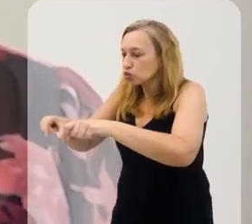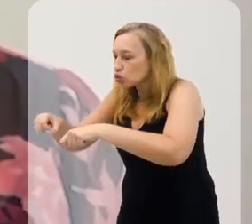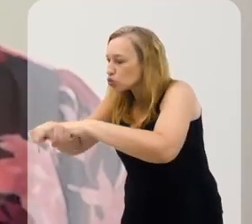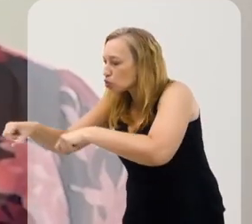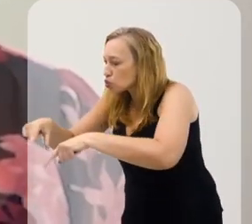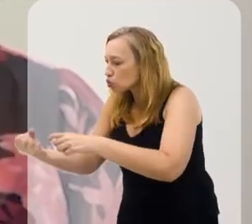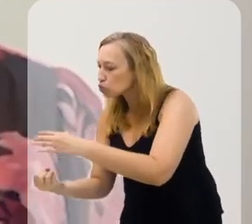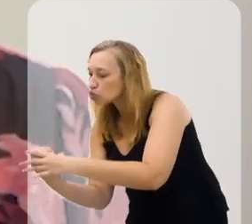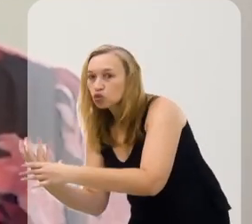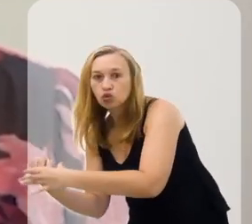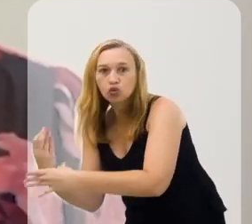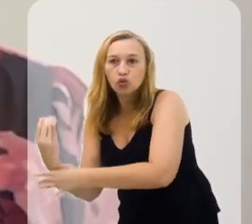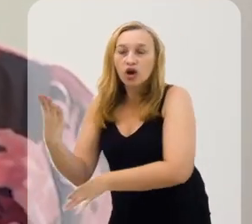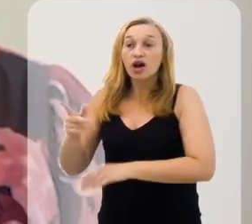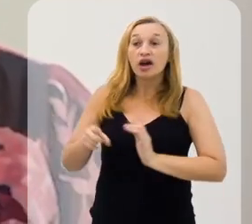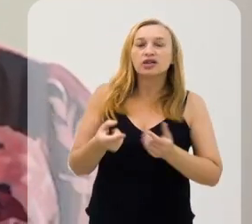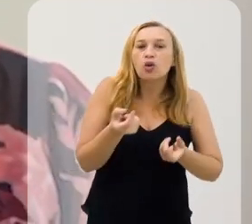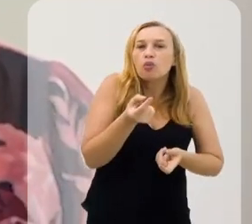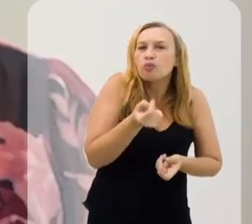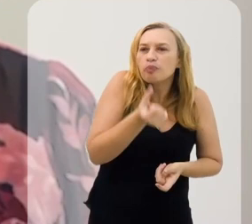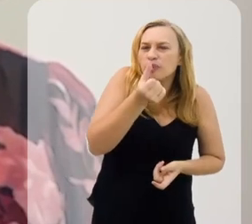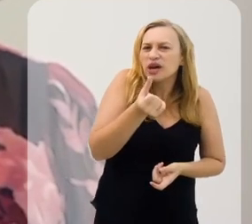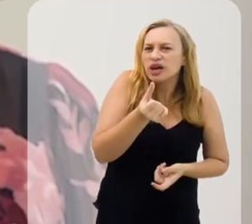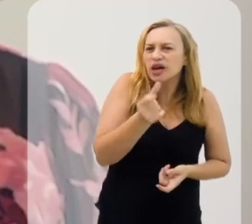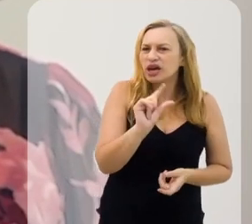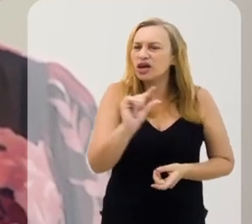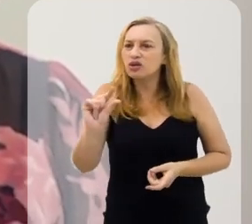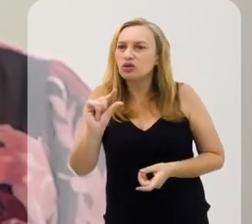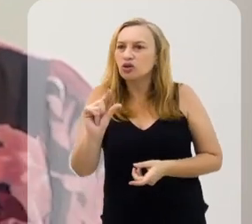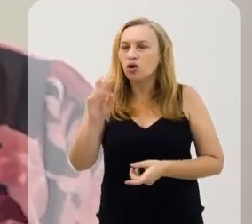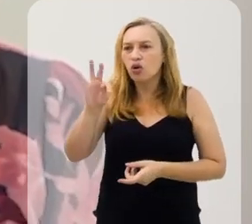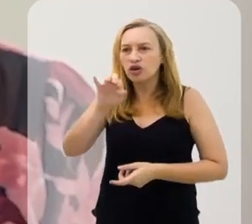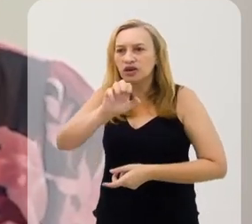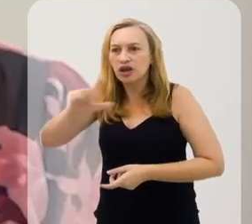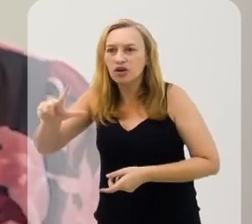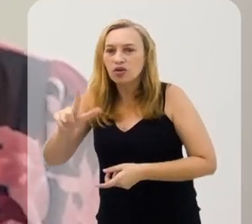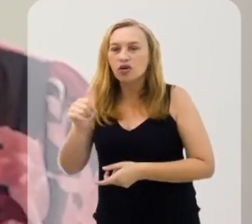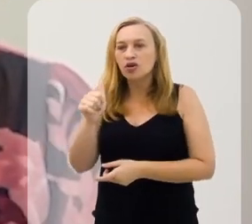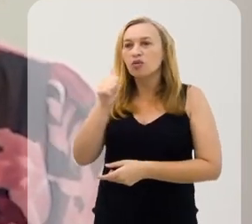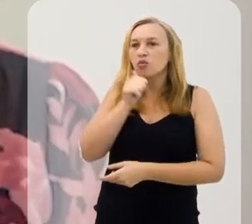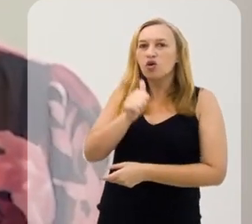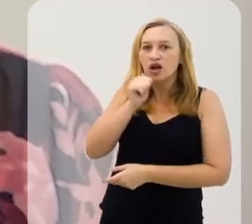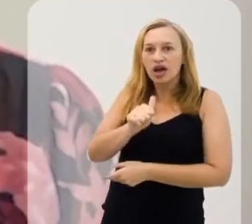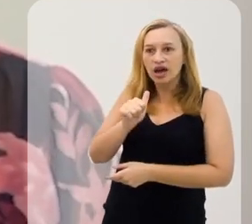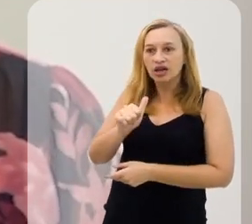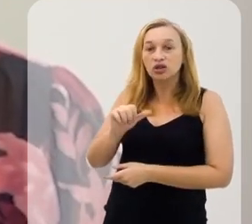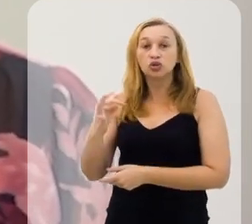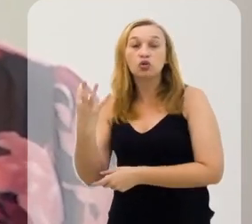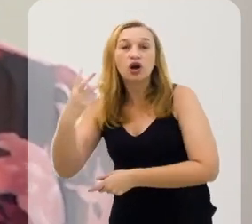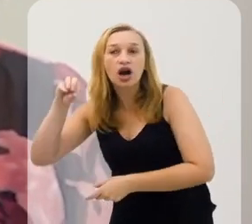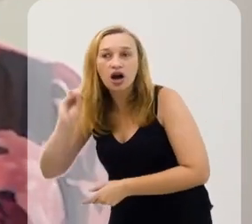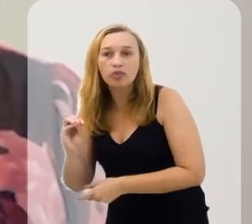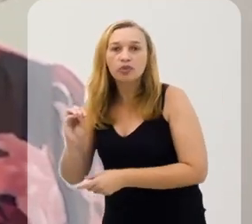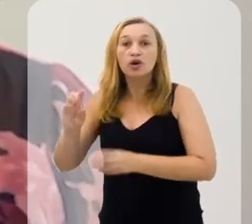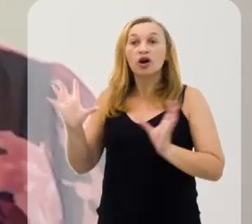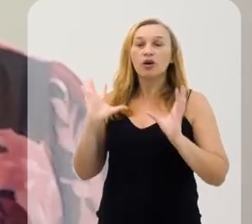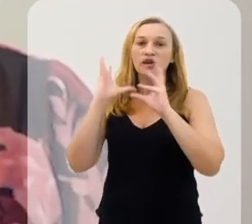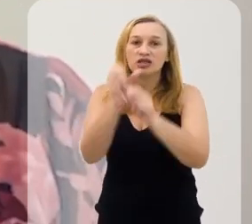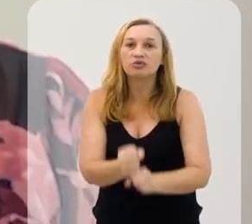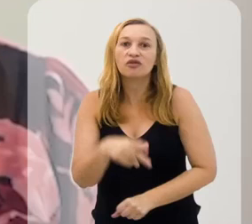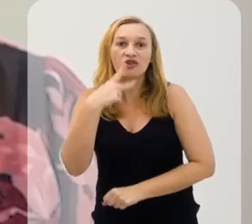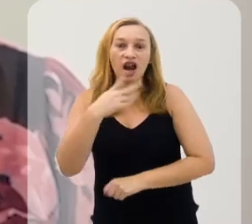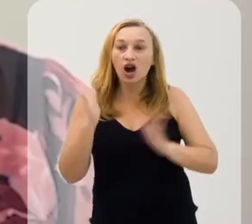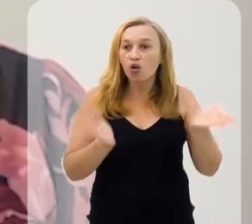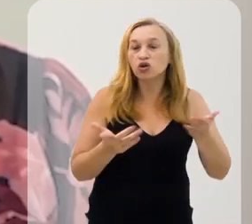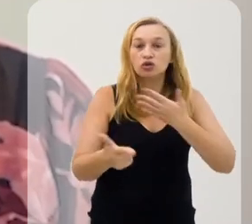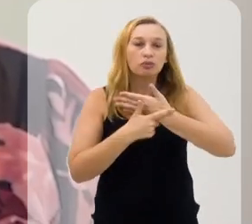adubando a terra e ajudando a semear. Esse é um pequeno trecho de um cordel chamado Mulher do Campo. E é um resumo também do